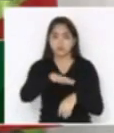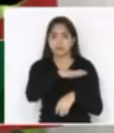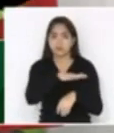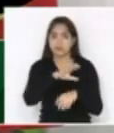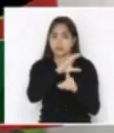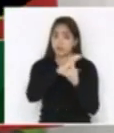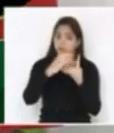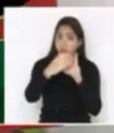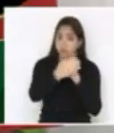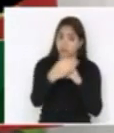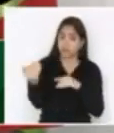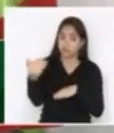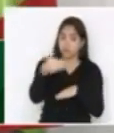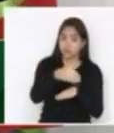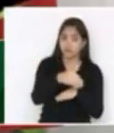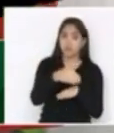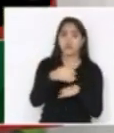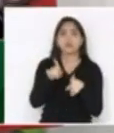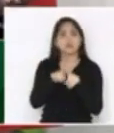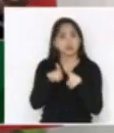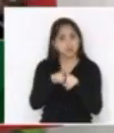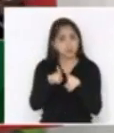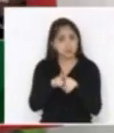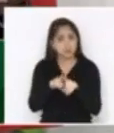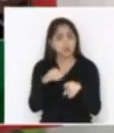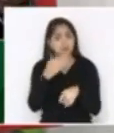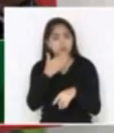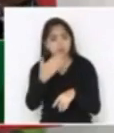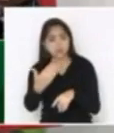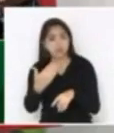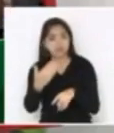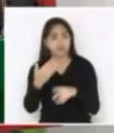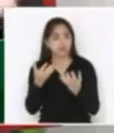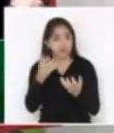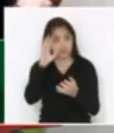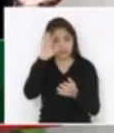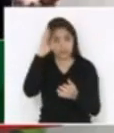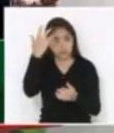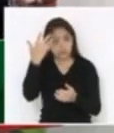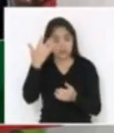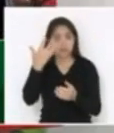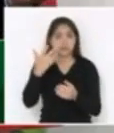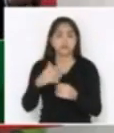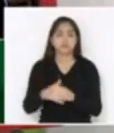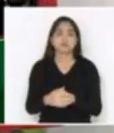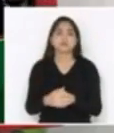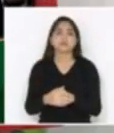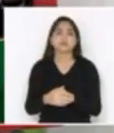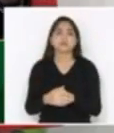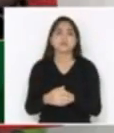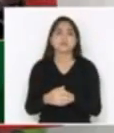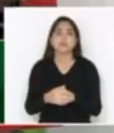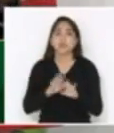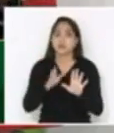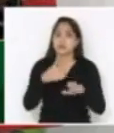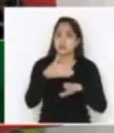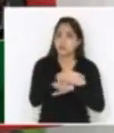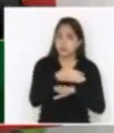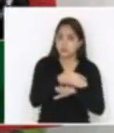que vieram de lá, também em busca de solução, em busca de encaminhamento, Eu já